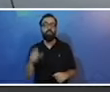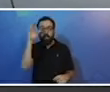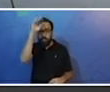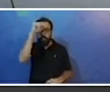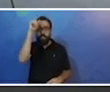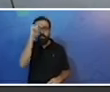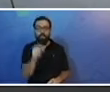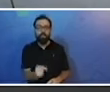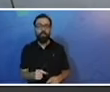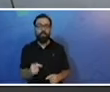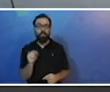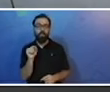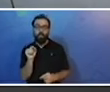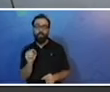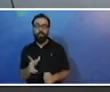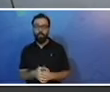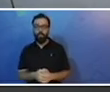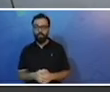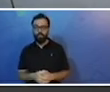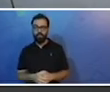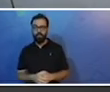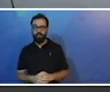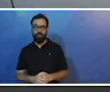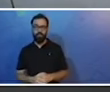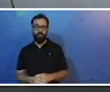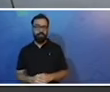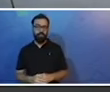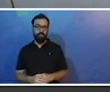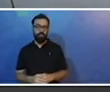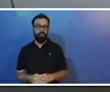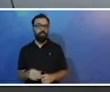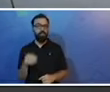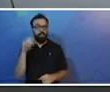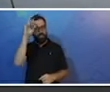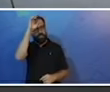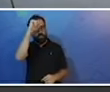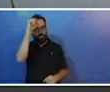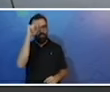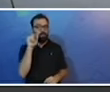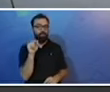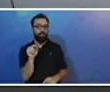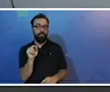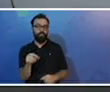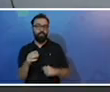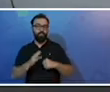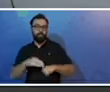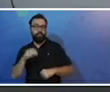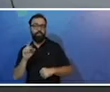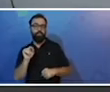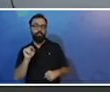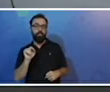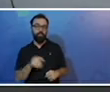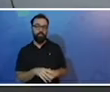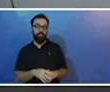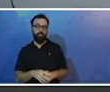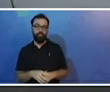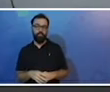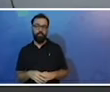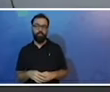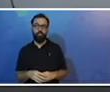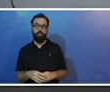alguma coisa quando faz uma aula quando faz uma brincadeira que que nós vamos aprender o que que nós vamos melhorar hoje nós vamos